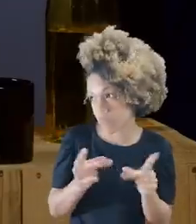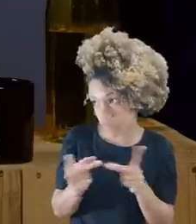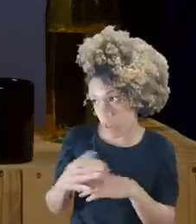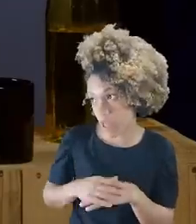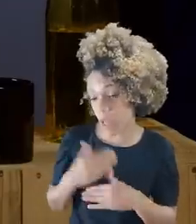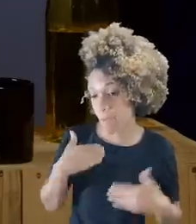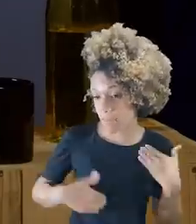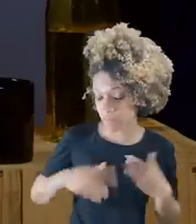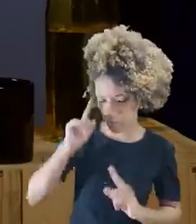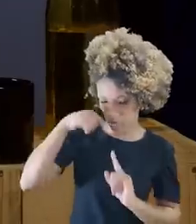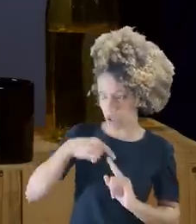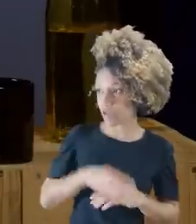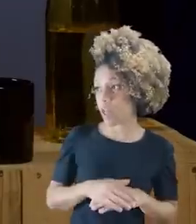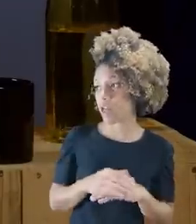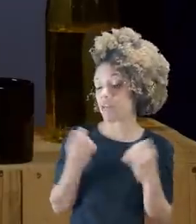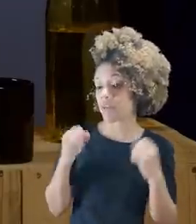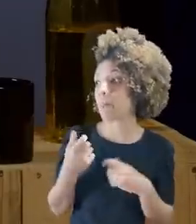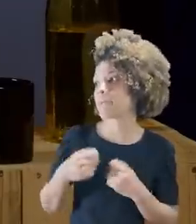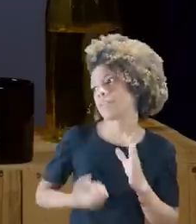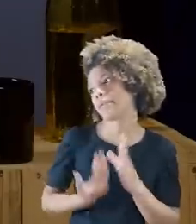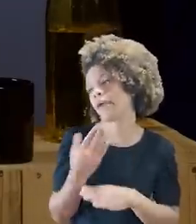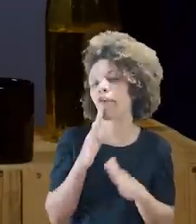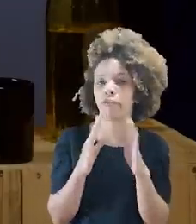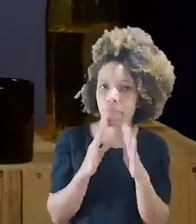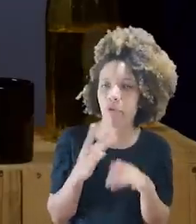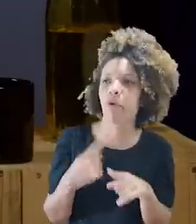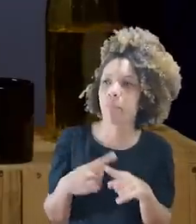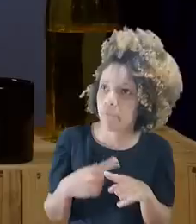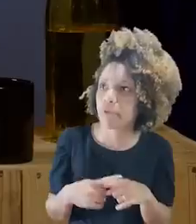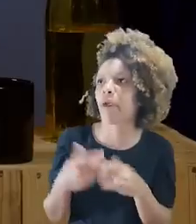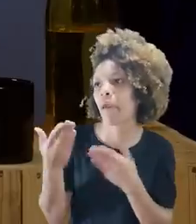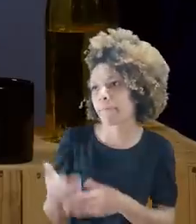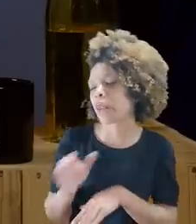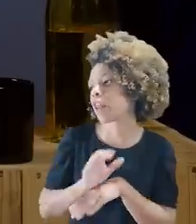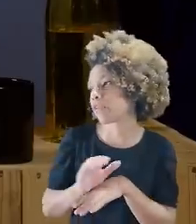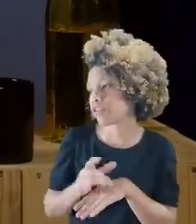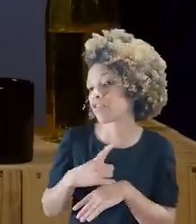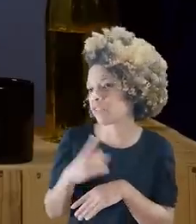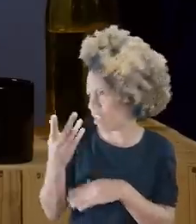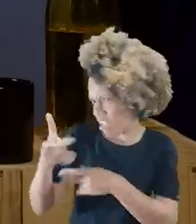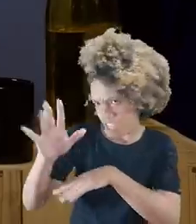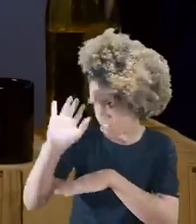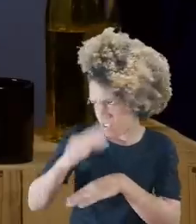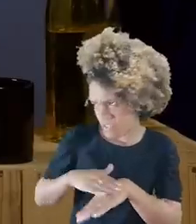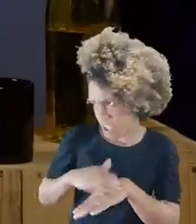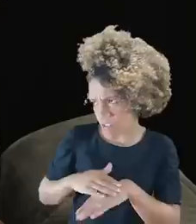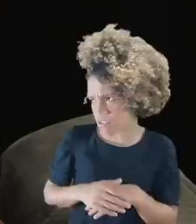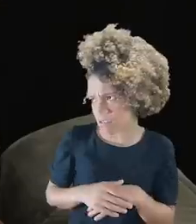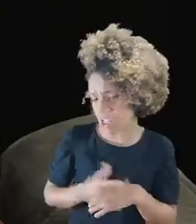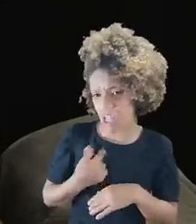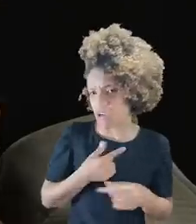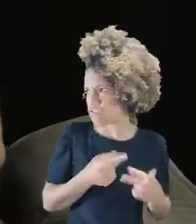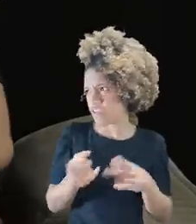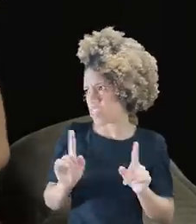curso já não tem Facebook mas na hora que eu precisar para ter o trabalho para divulgar meu trabalho mas aí eles fazendo tá bom para mim sim sim